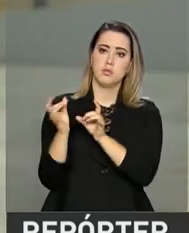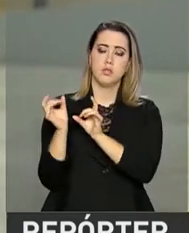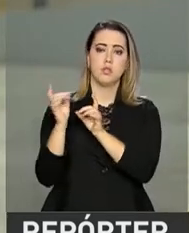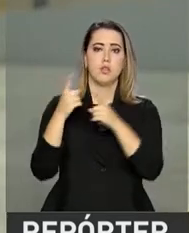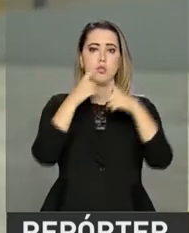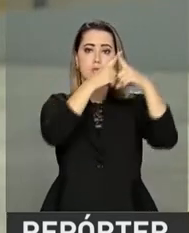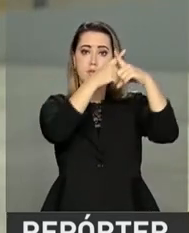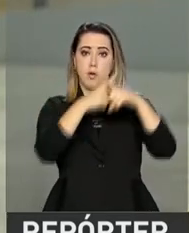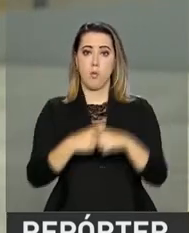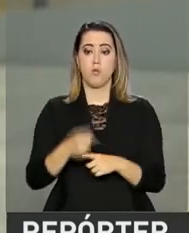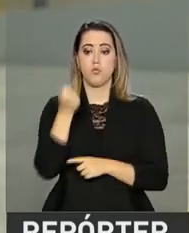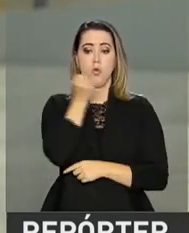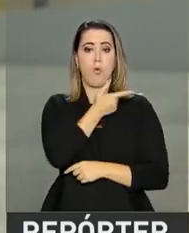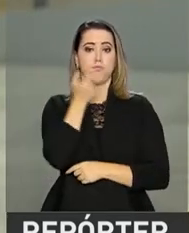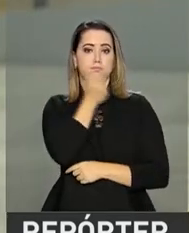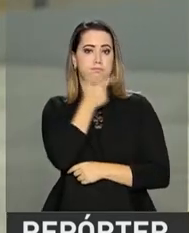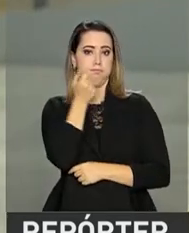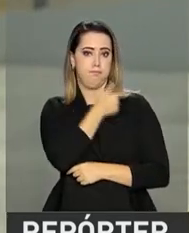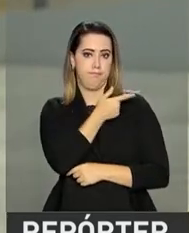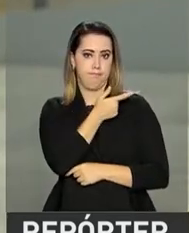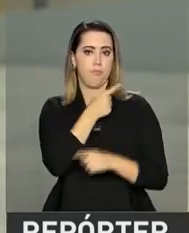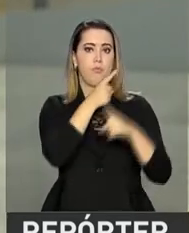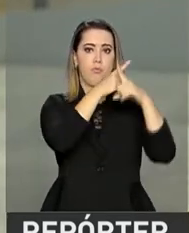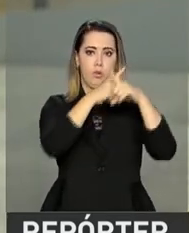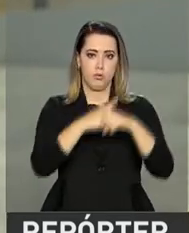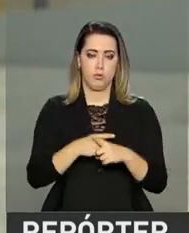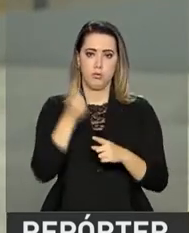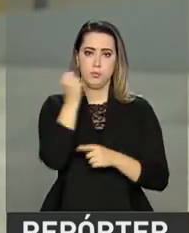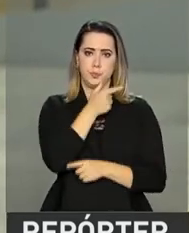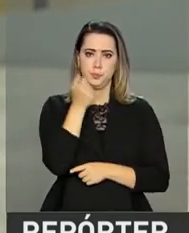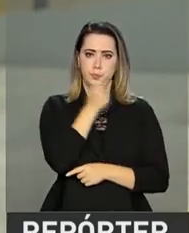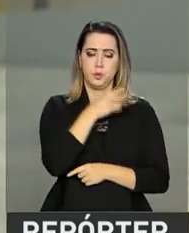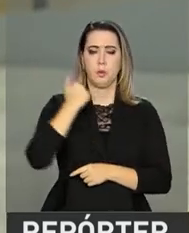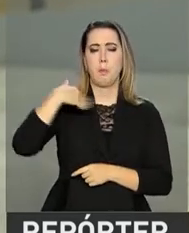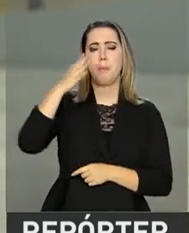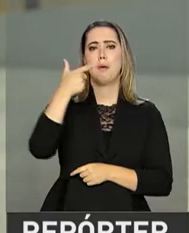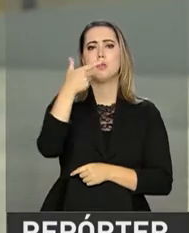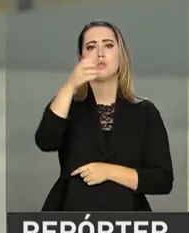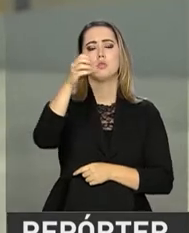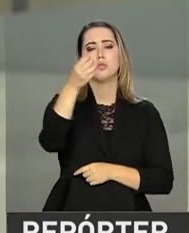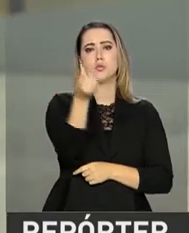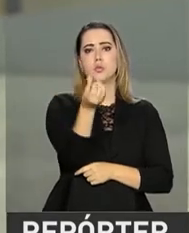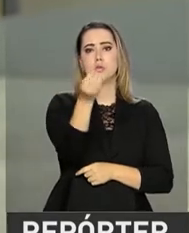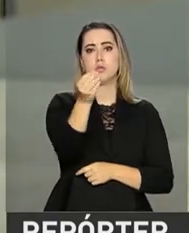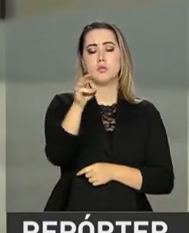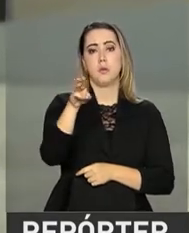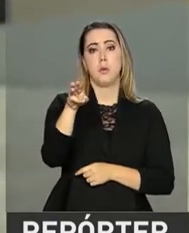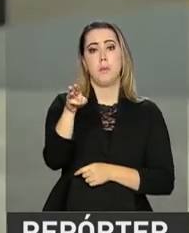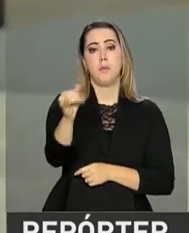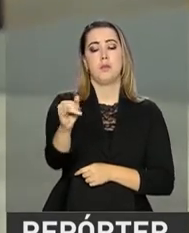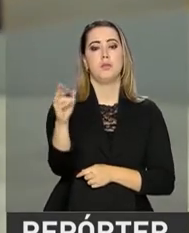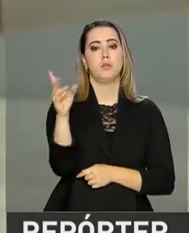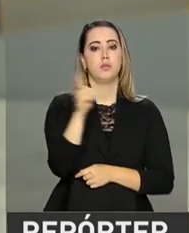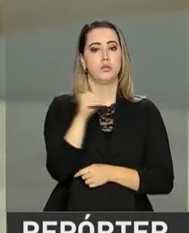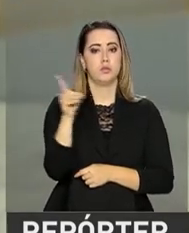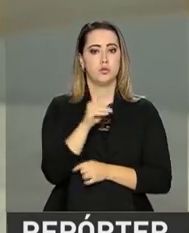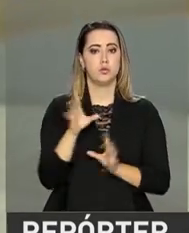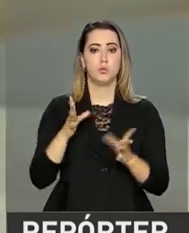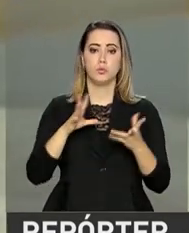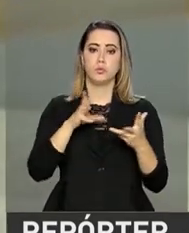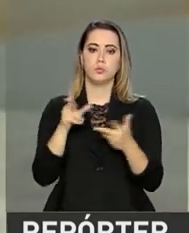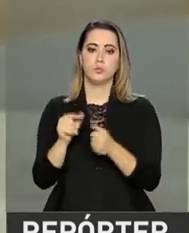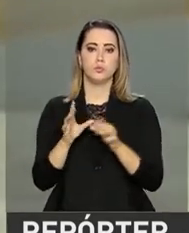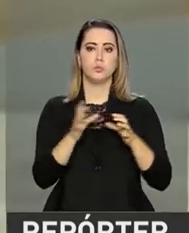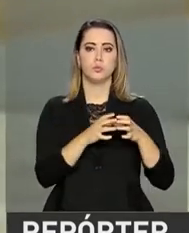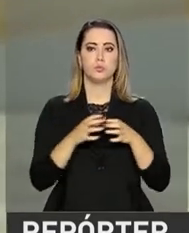o setor movimenta por ano 260 bilhões de dólares em escala global ou seja é um